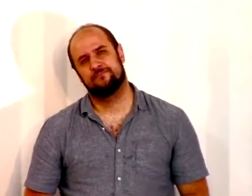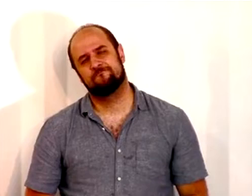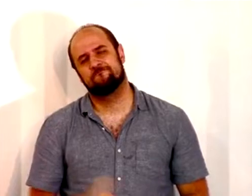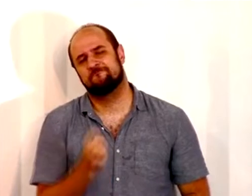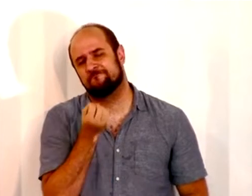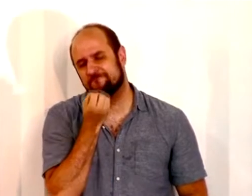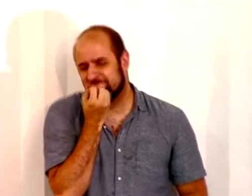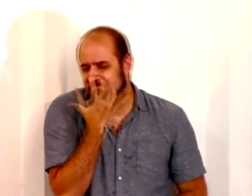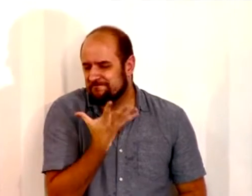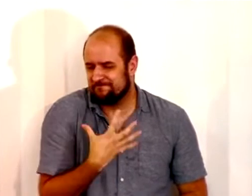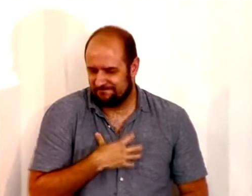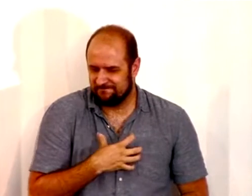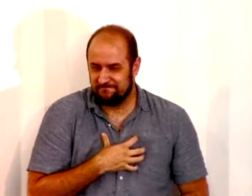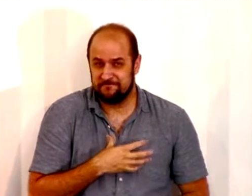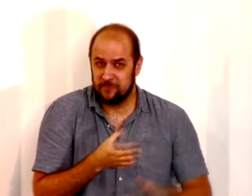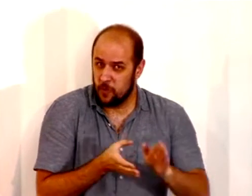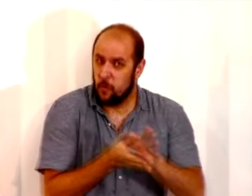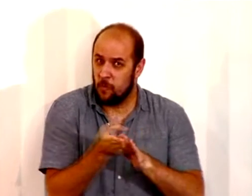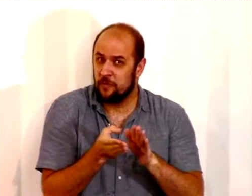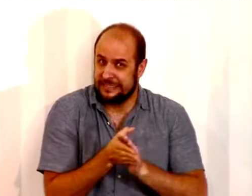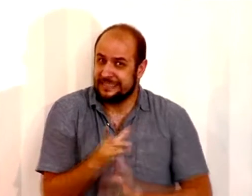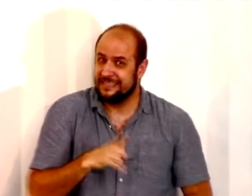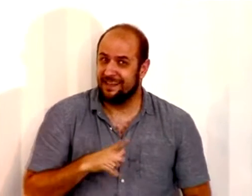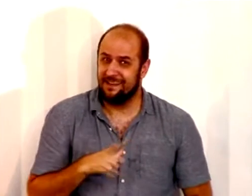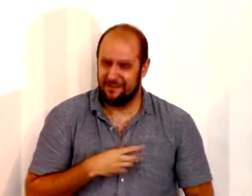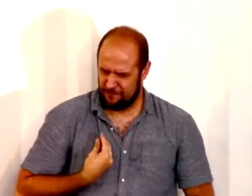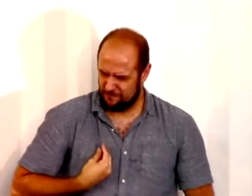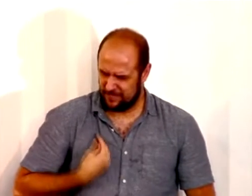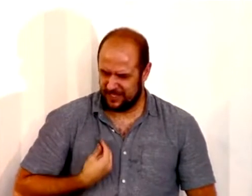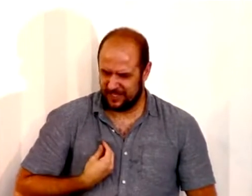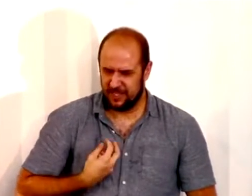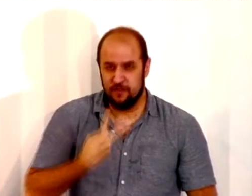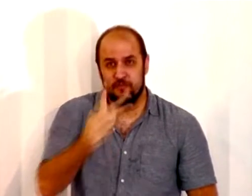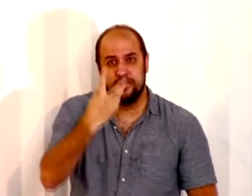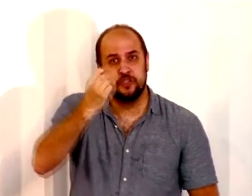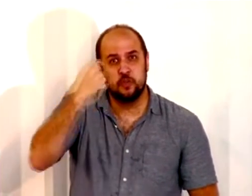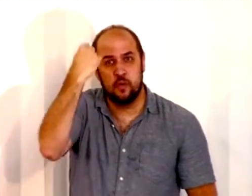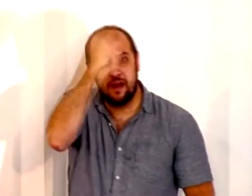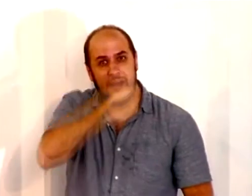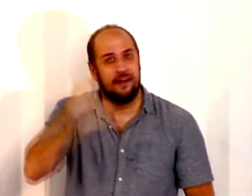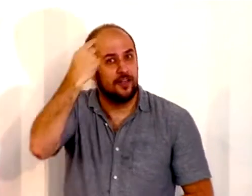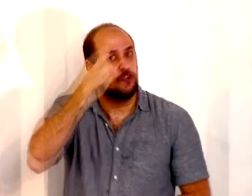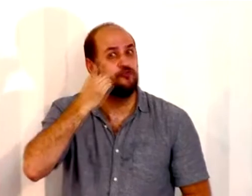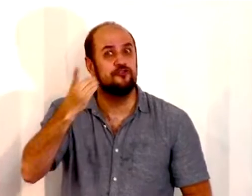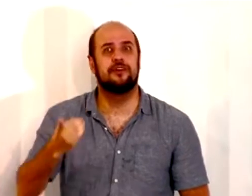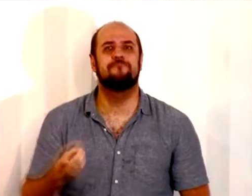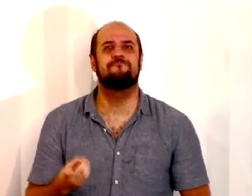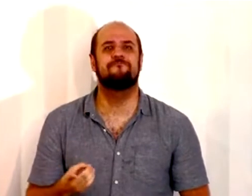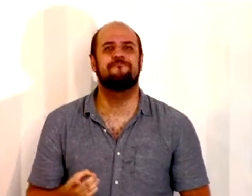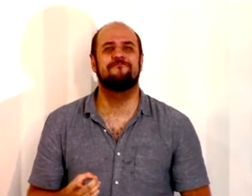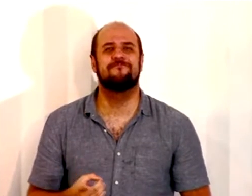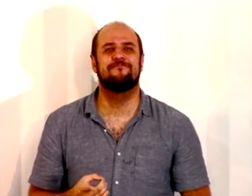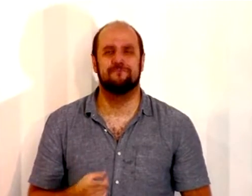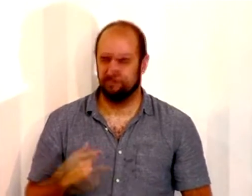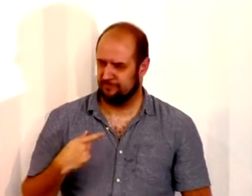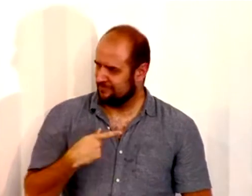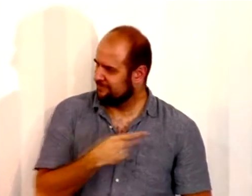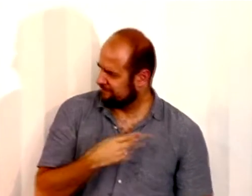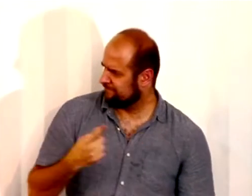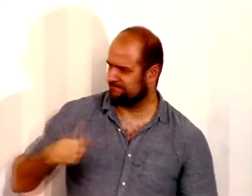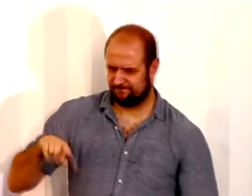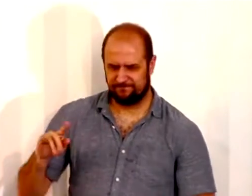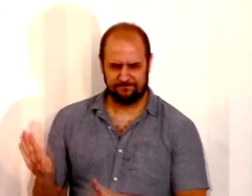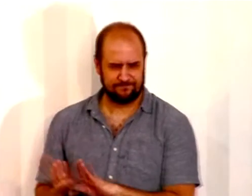bom nós termos esse conselheiro disponível para nós 24 horas por dia. Nós, pastores, que temos